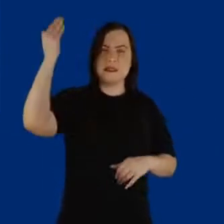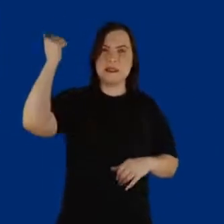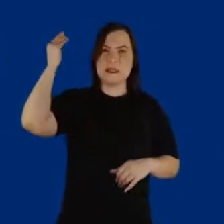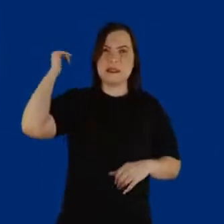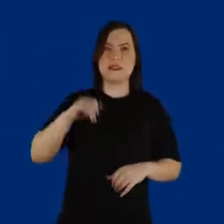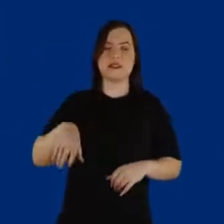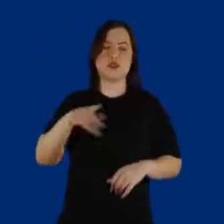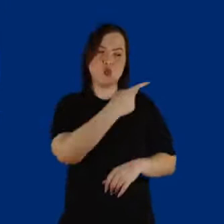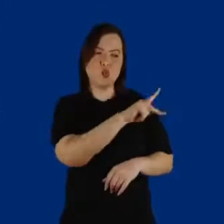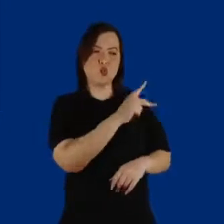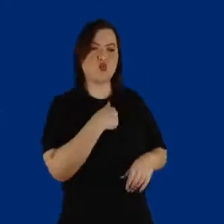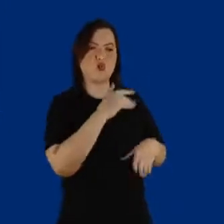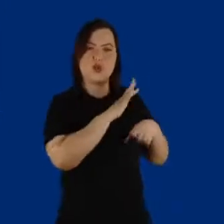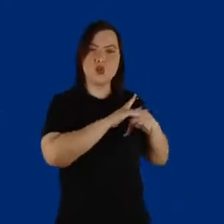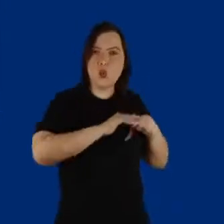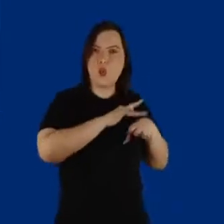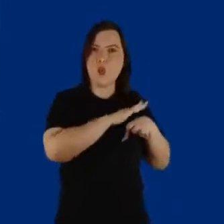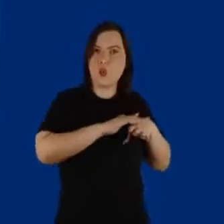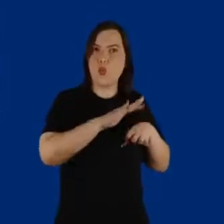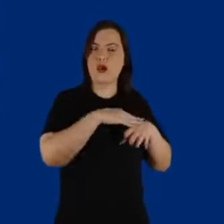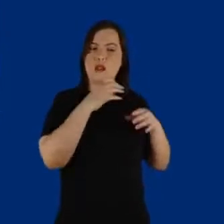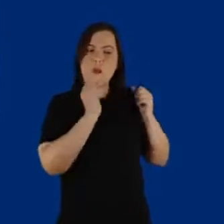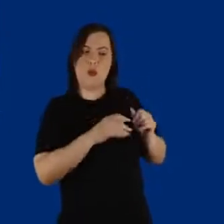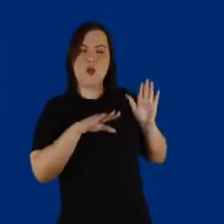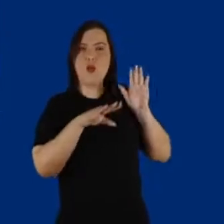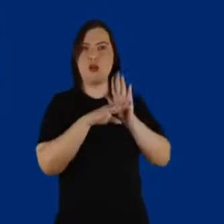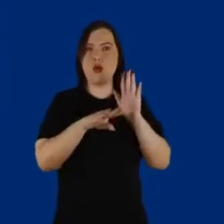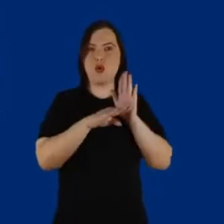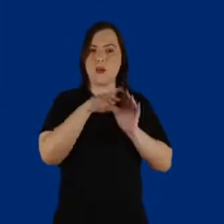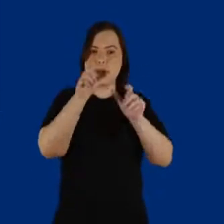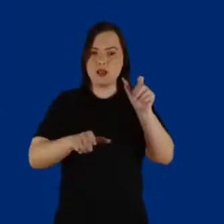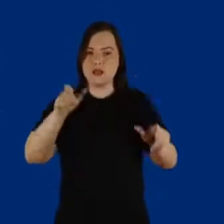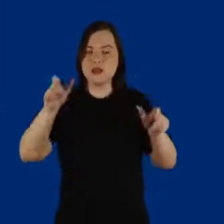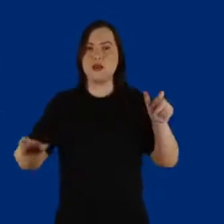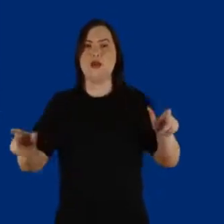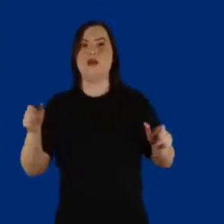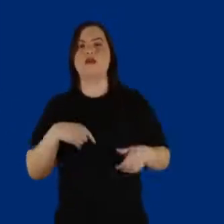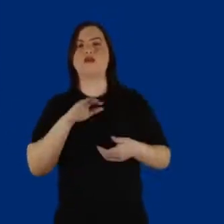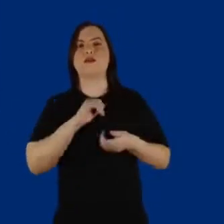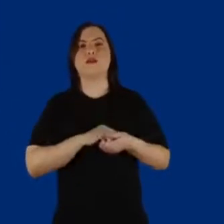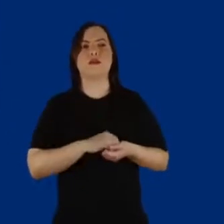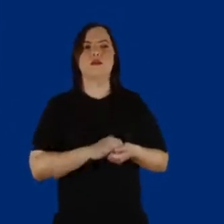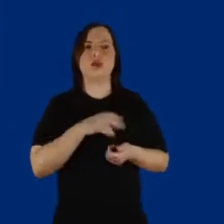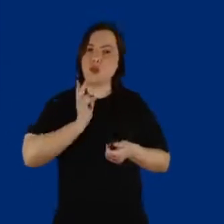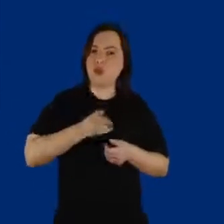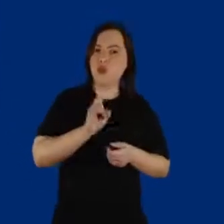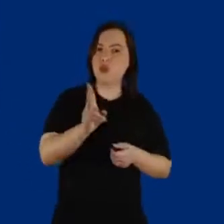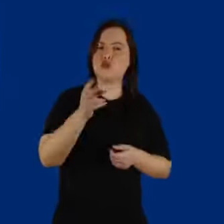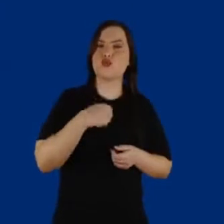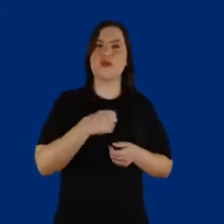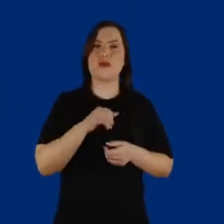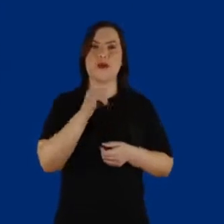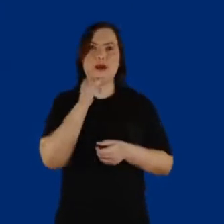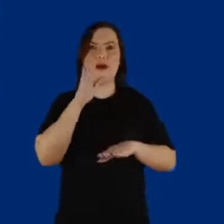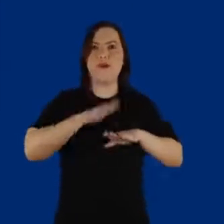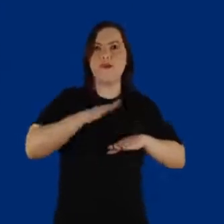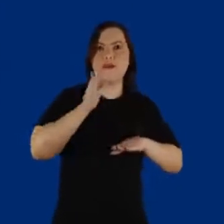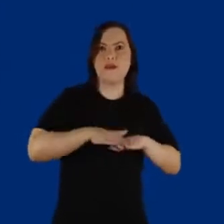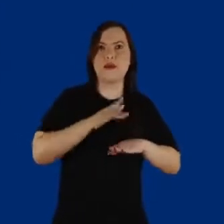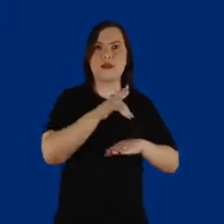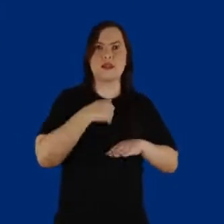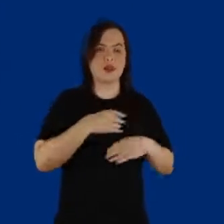da sua doença e que vai poder ajudar as pessoas a trilhar esse caminho da cura,